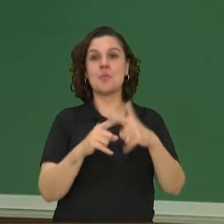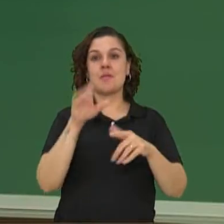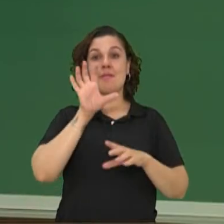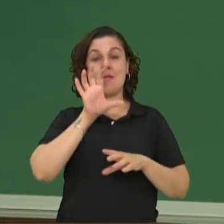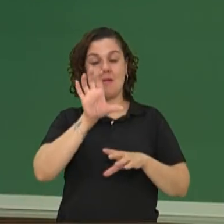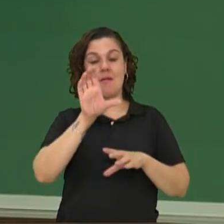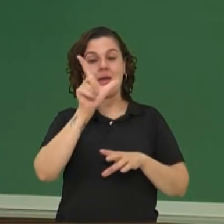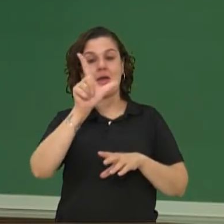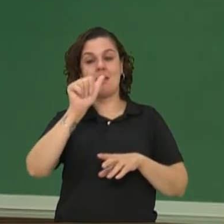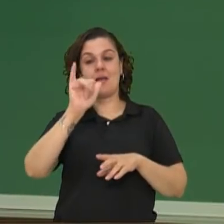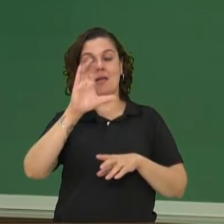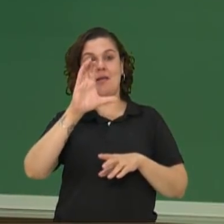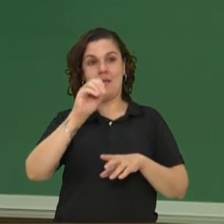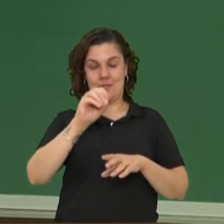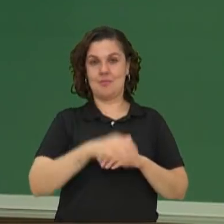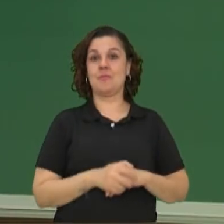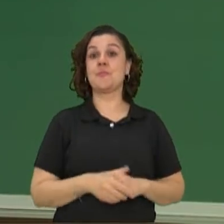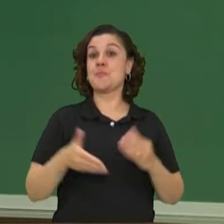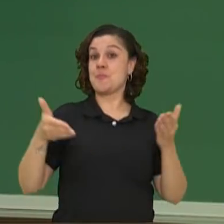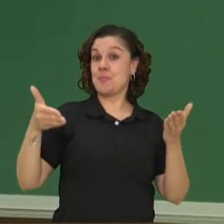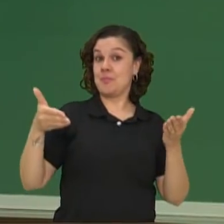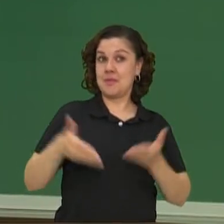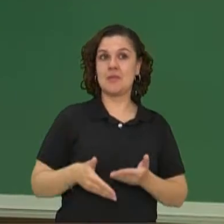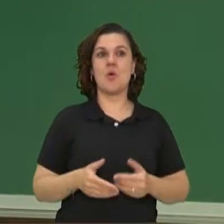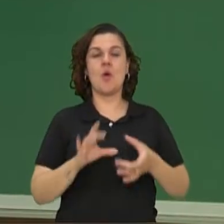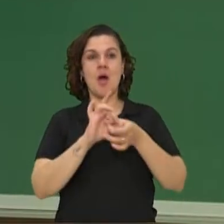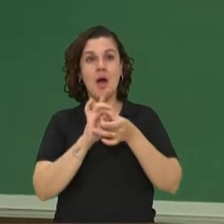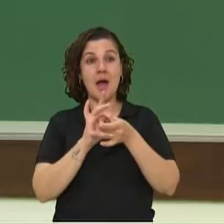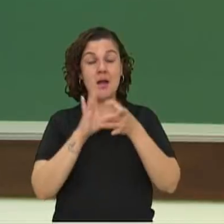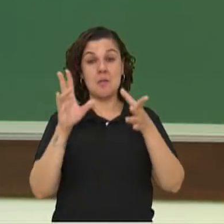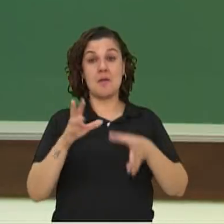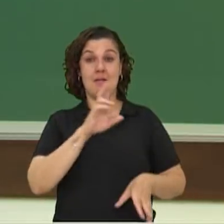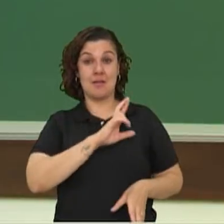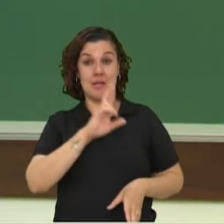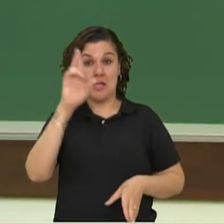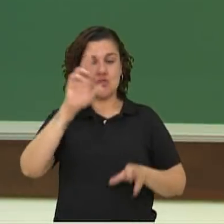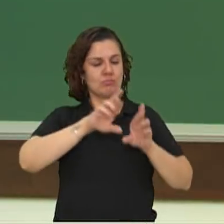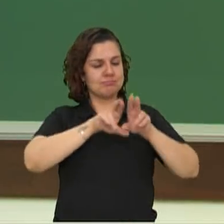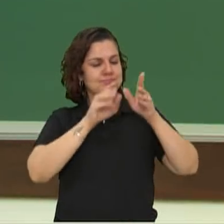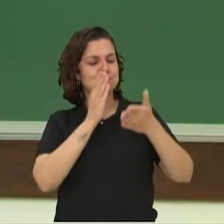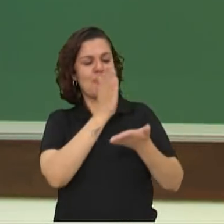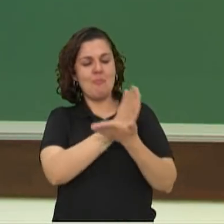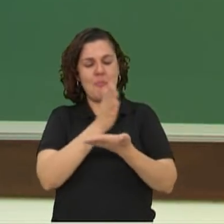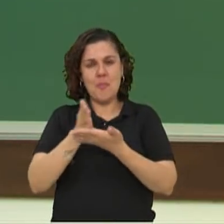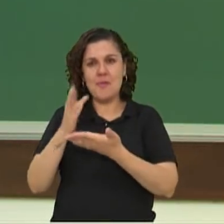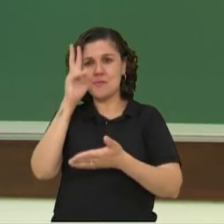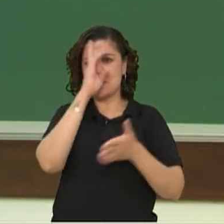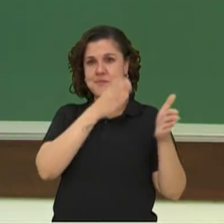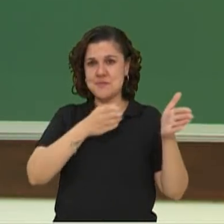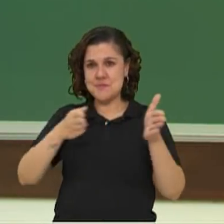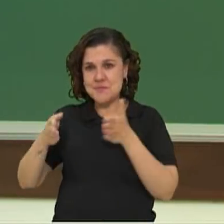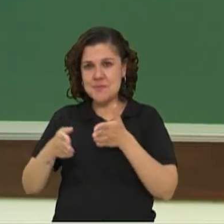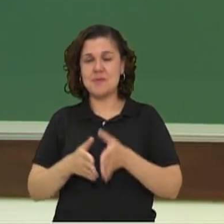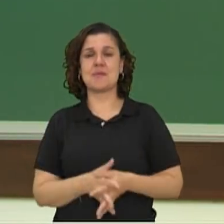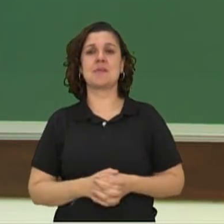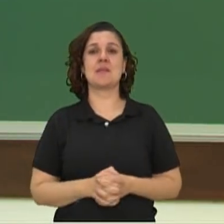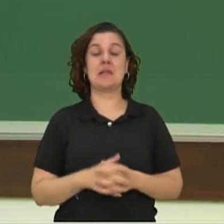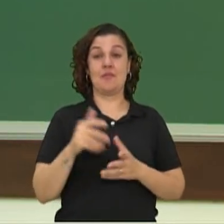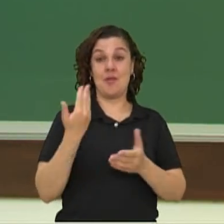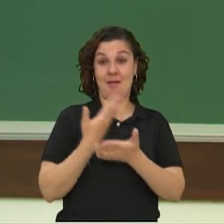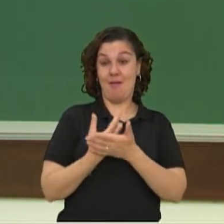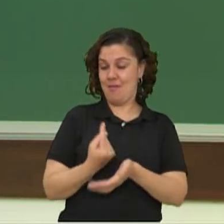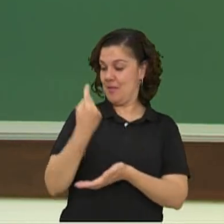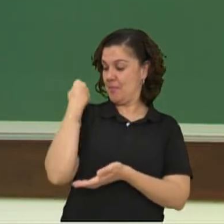democrático. A liberdade religiosa nos diferentes momentos da história. Então agora eu vou falar nos diferentes momentos da história onde eu parei na